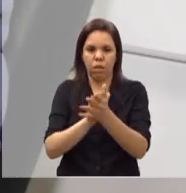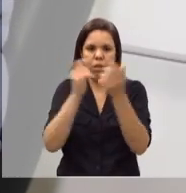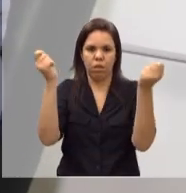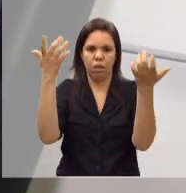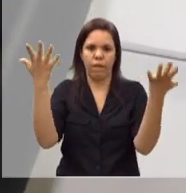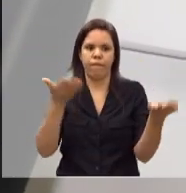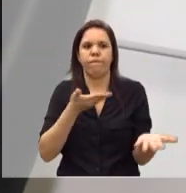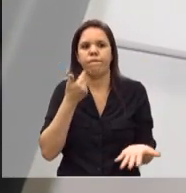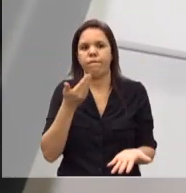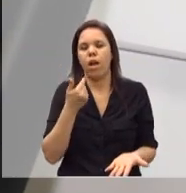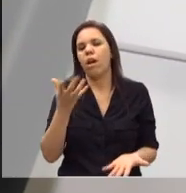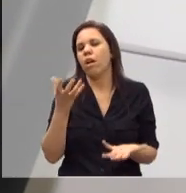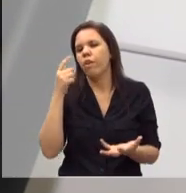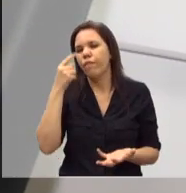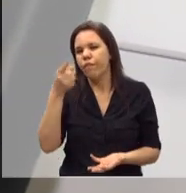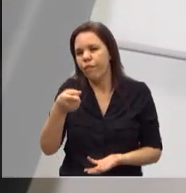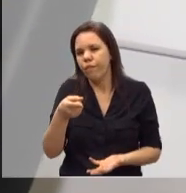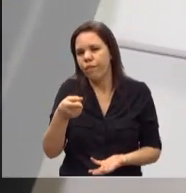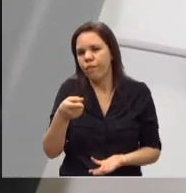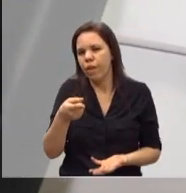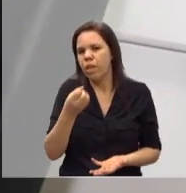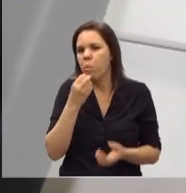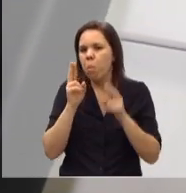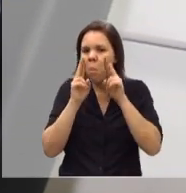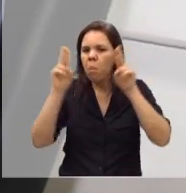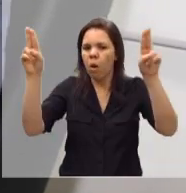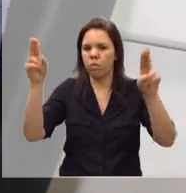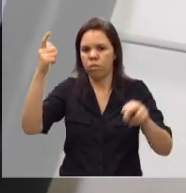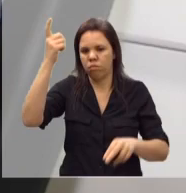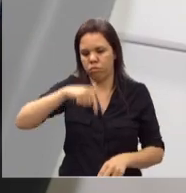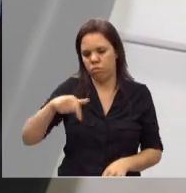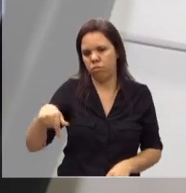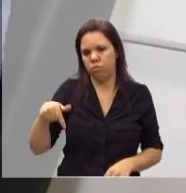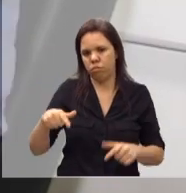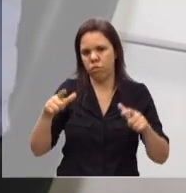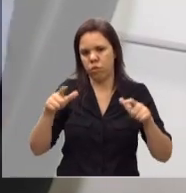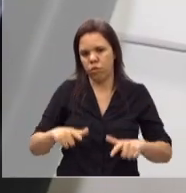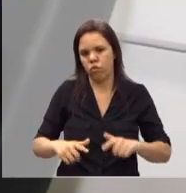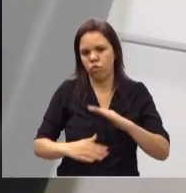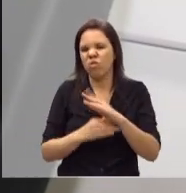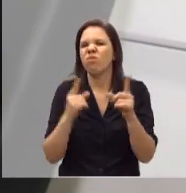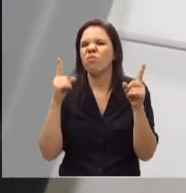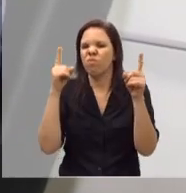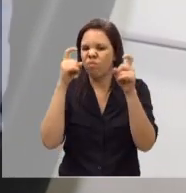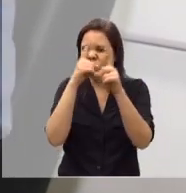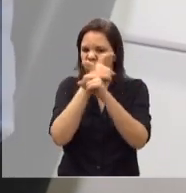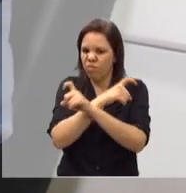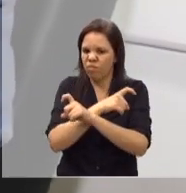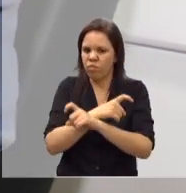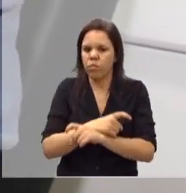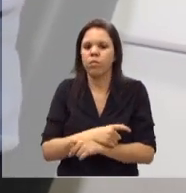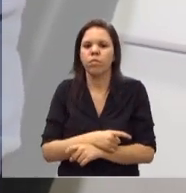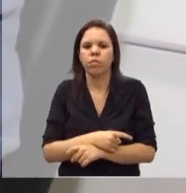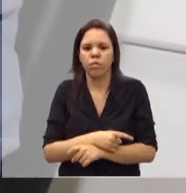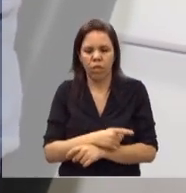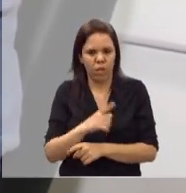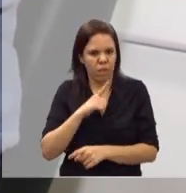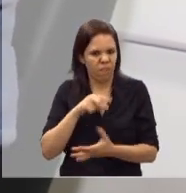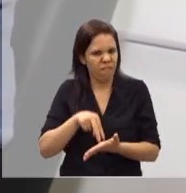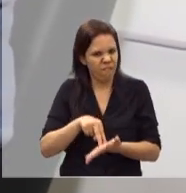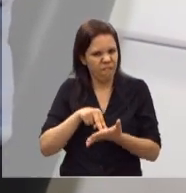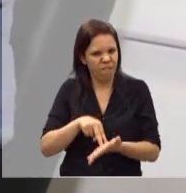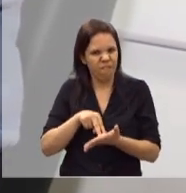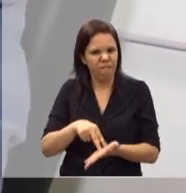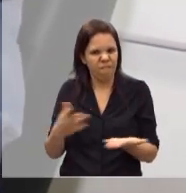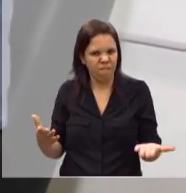é fácil. Eu quero ver você dar bom testemunho aqui, no meio que a turma diz, é difícil, você tem que andar com uma navalha